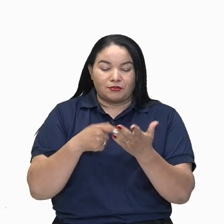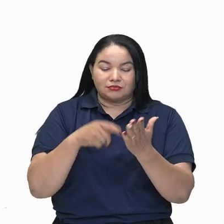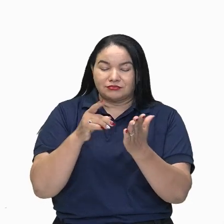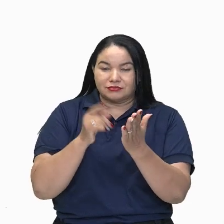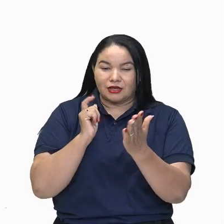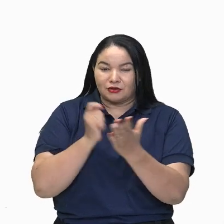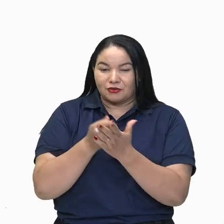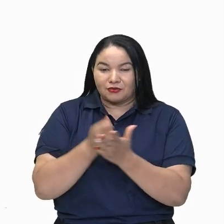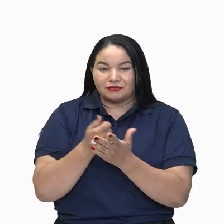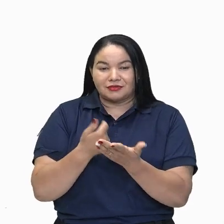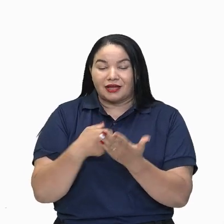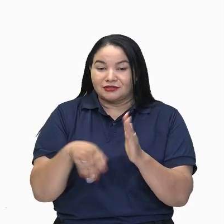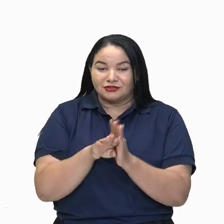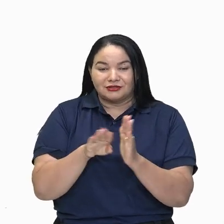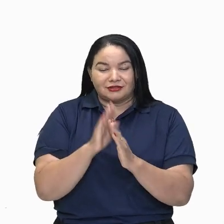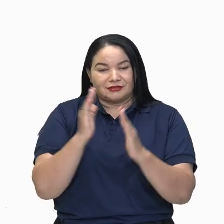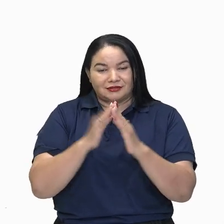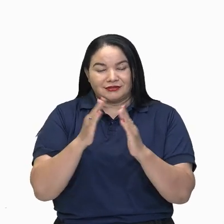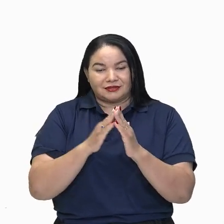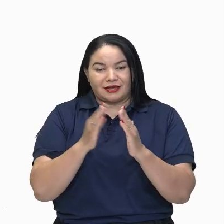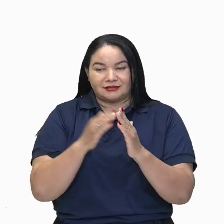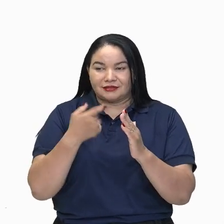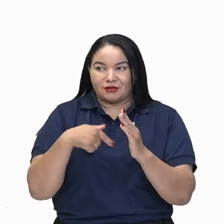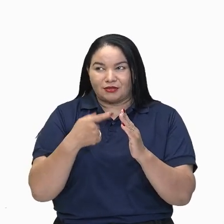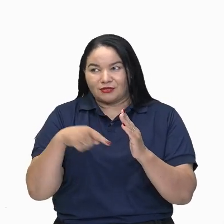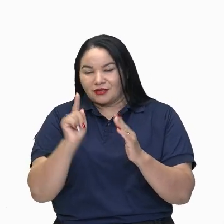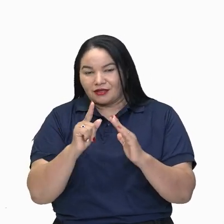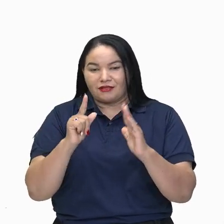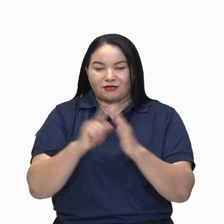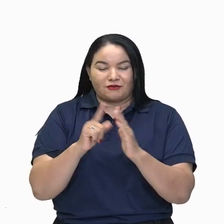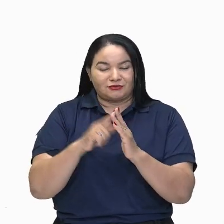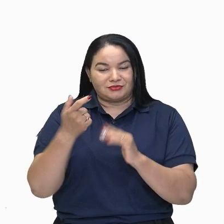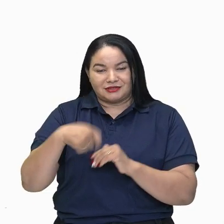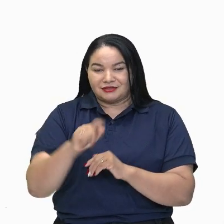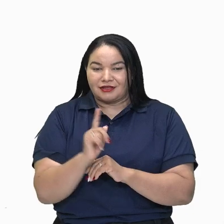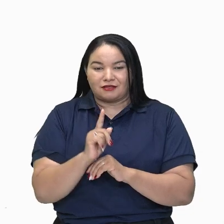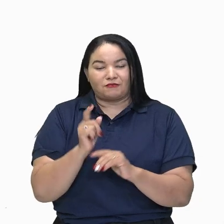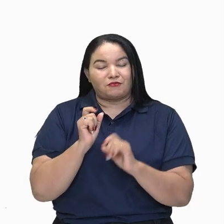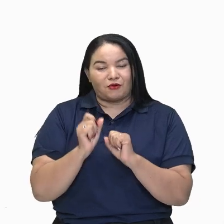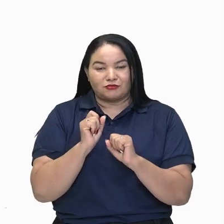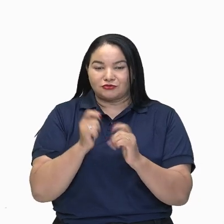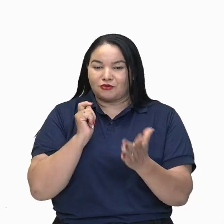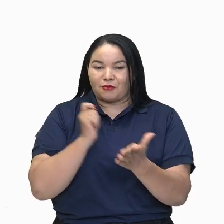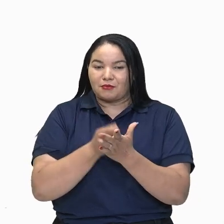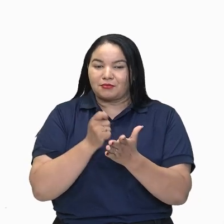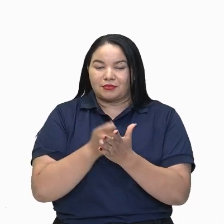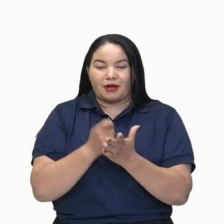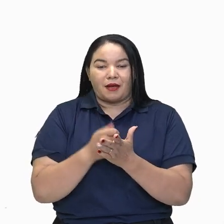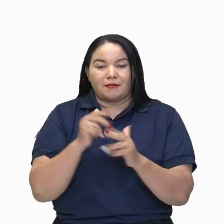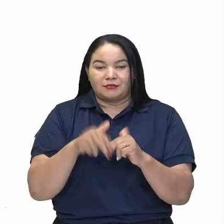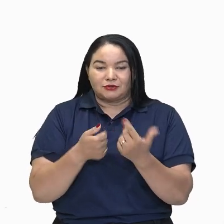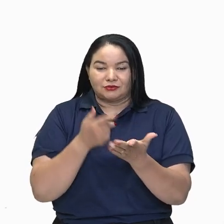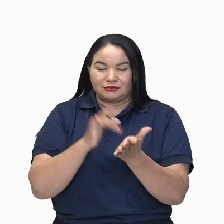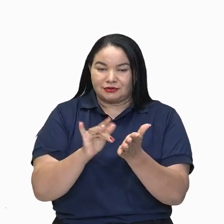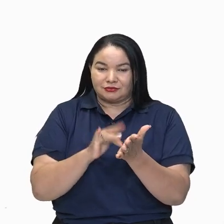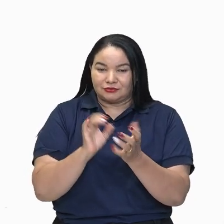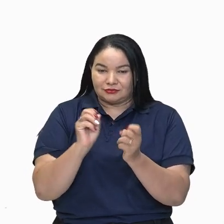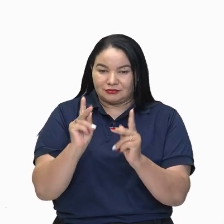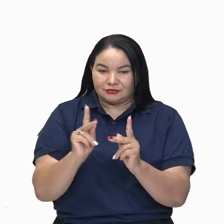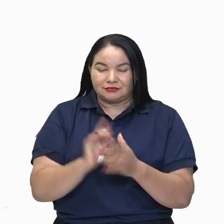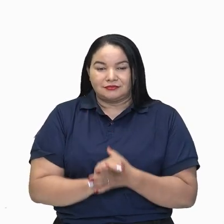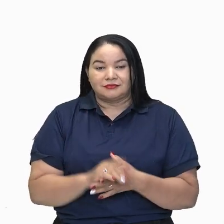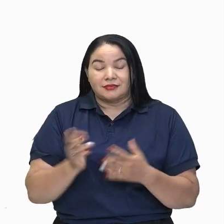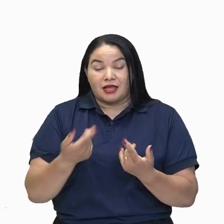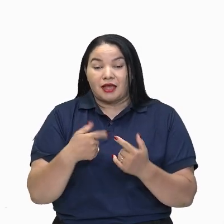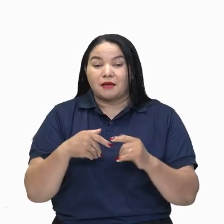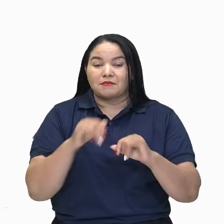você precisar ir à loja física, né? Então, isso é uma propaganda comercial. Por que ela é comercial? Porque